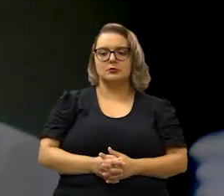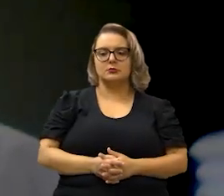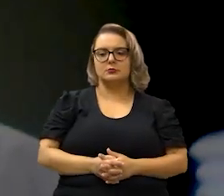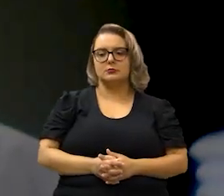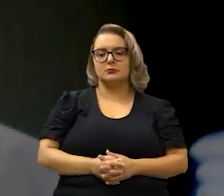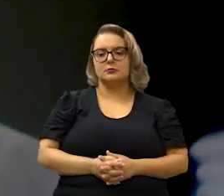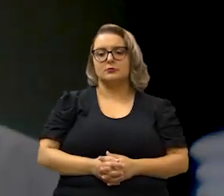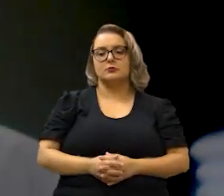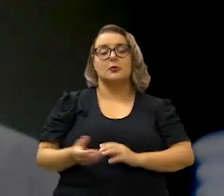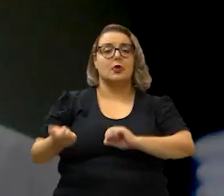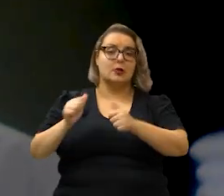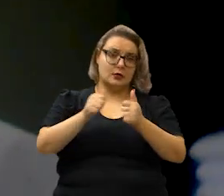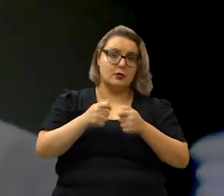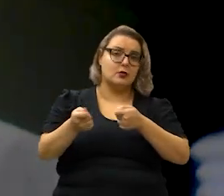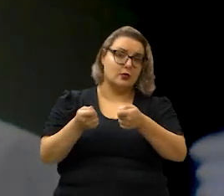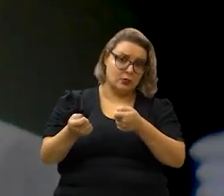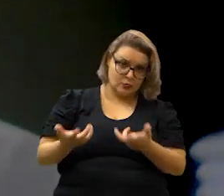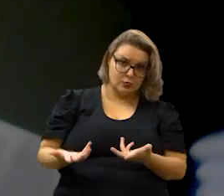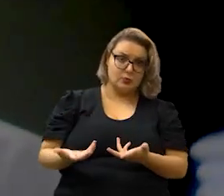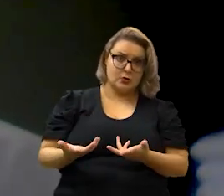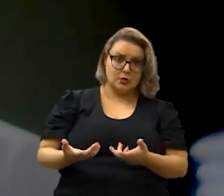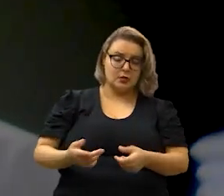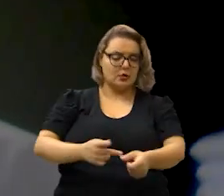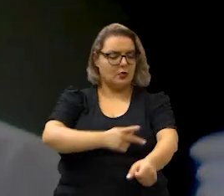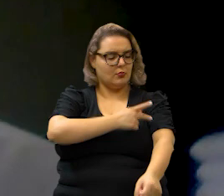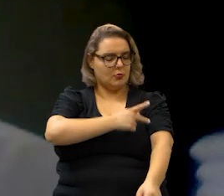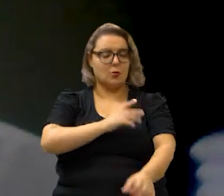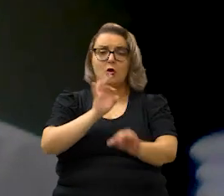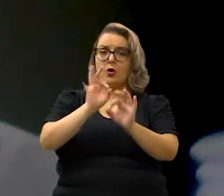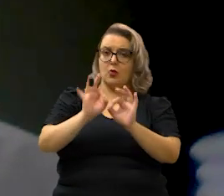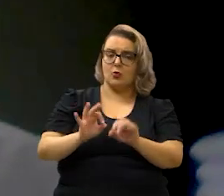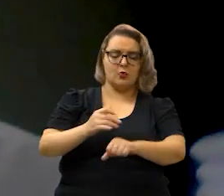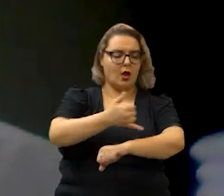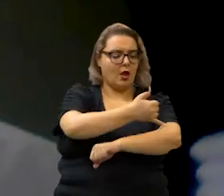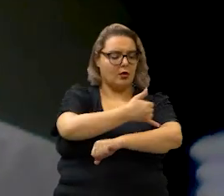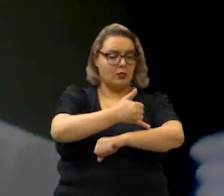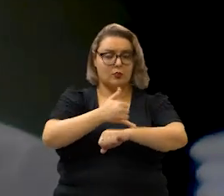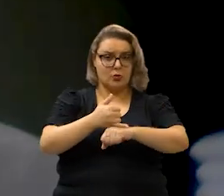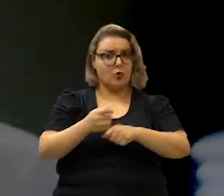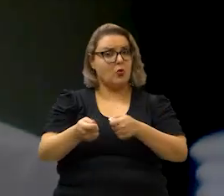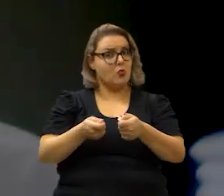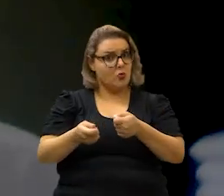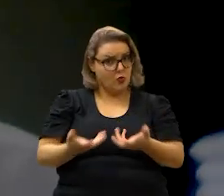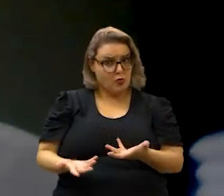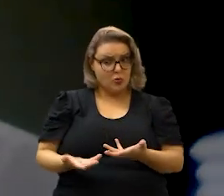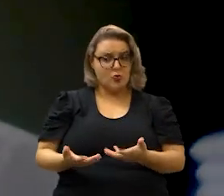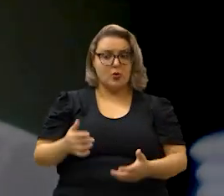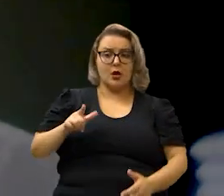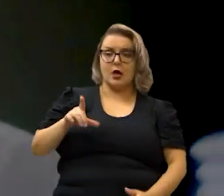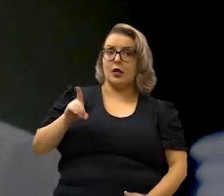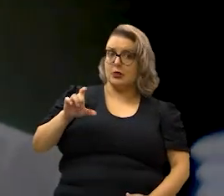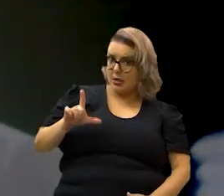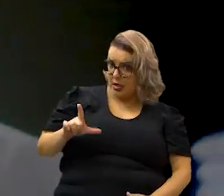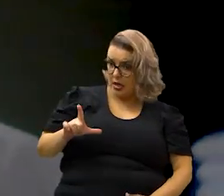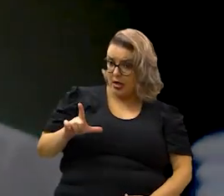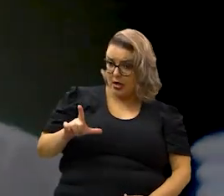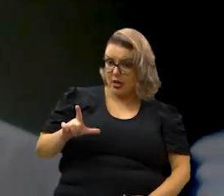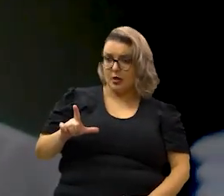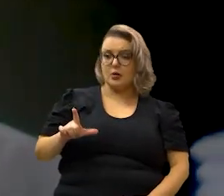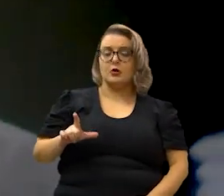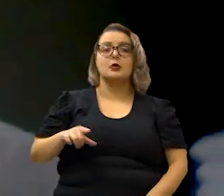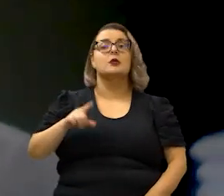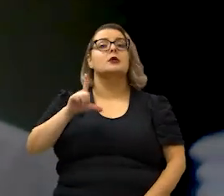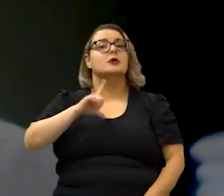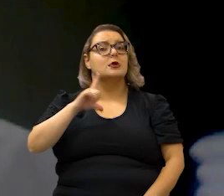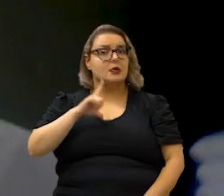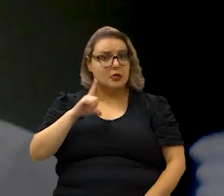nas suas considerações e nos seus controles. Manter uma pressão adequada, colesterol, sobretudo o LDL, o colesterol ruim